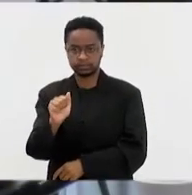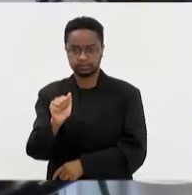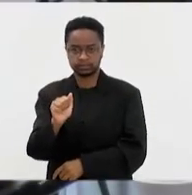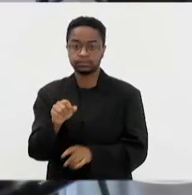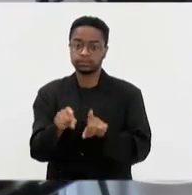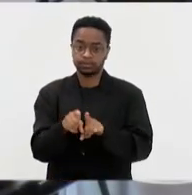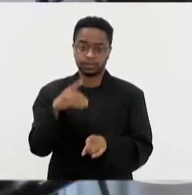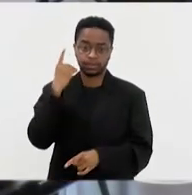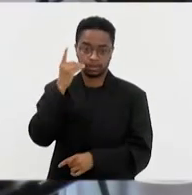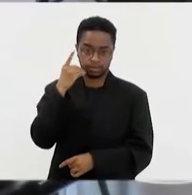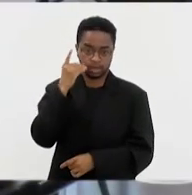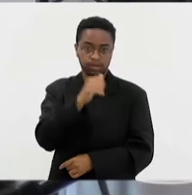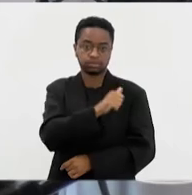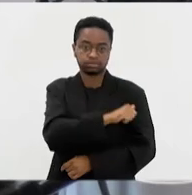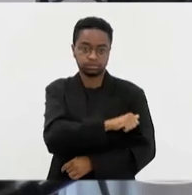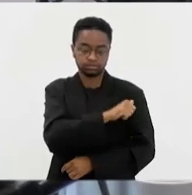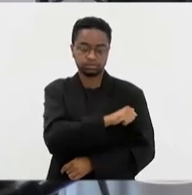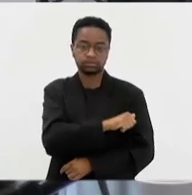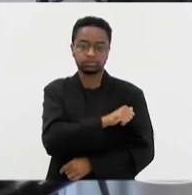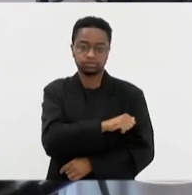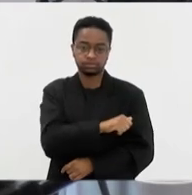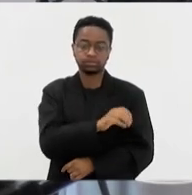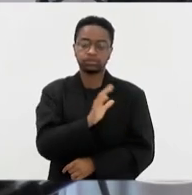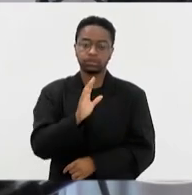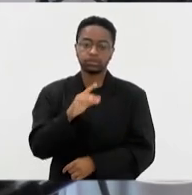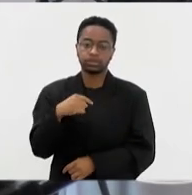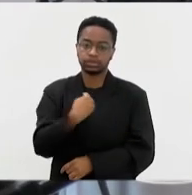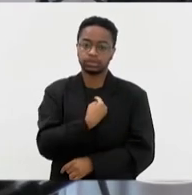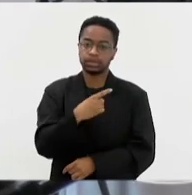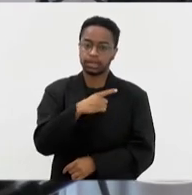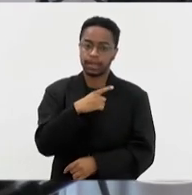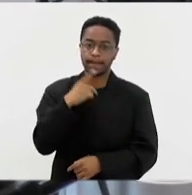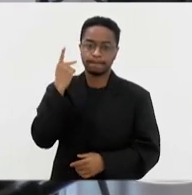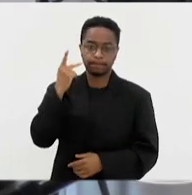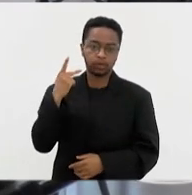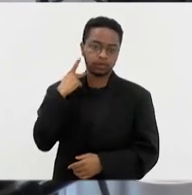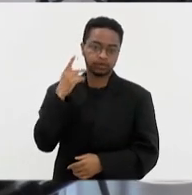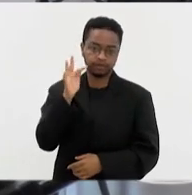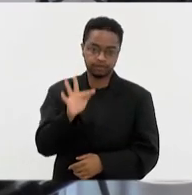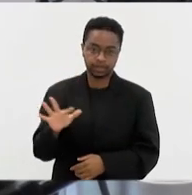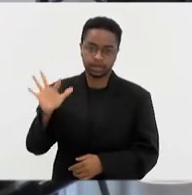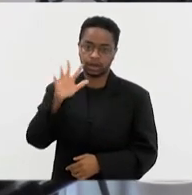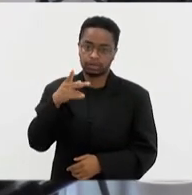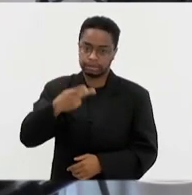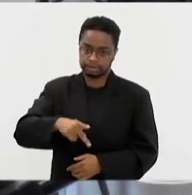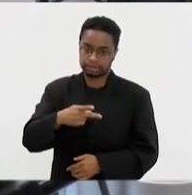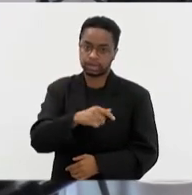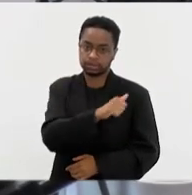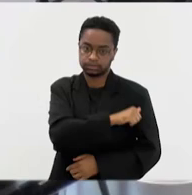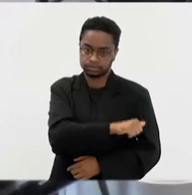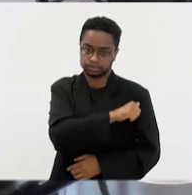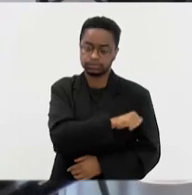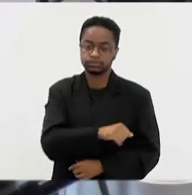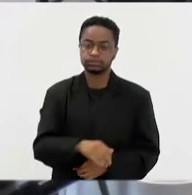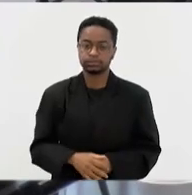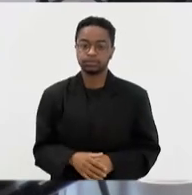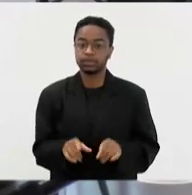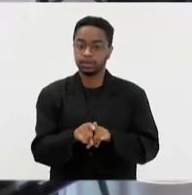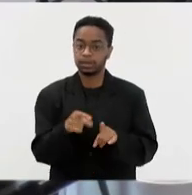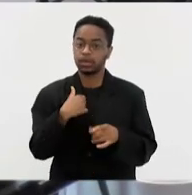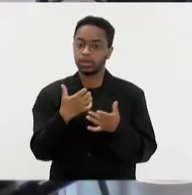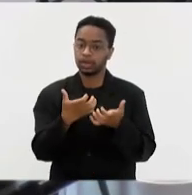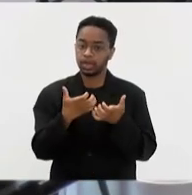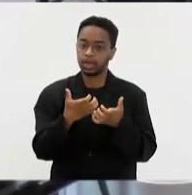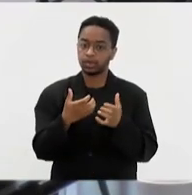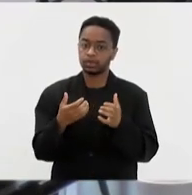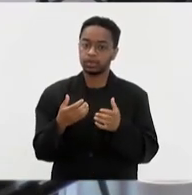de Janeiro. Pelo Rio de Janeiro, a gente tem aí a nossa procuradora federal, que é do Rio de Janeiro. Inclusive, já quero deixar o convite aqui